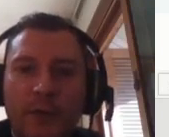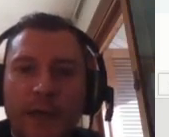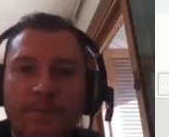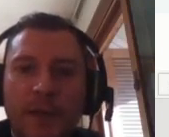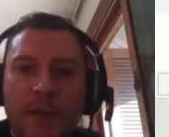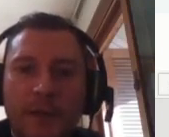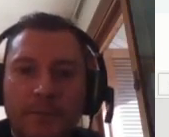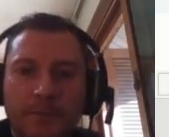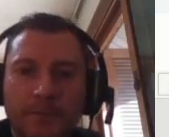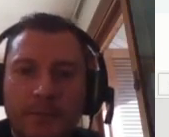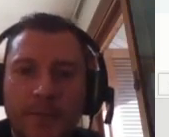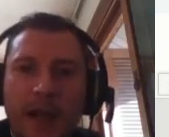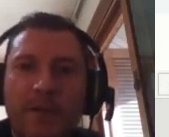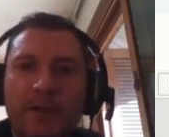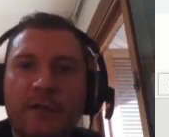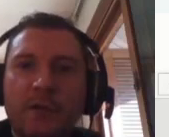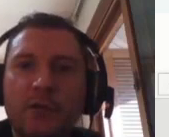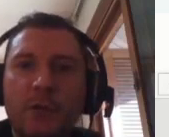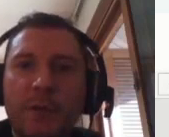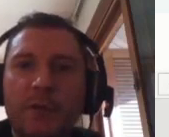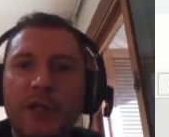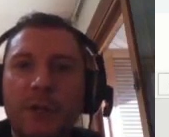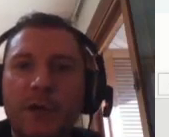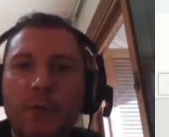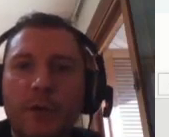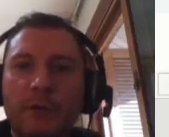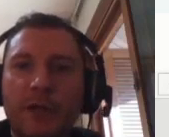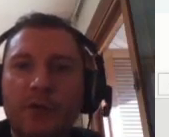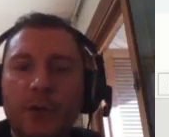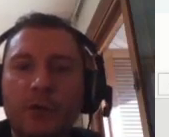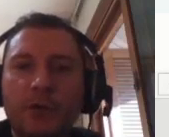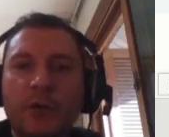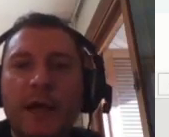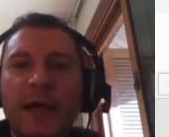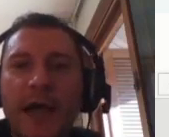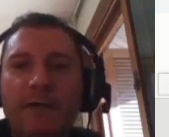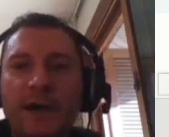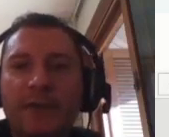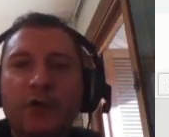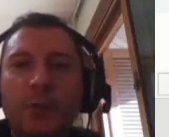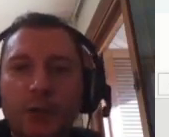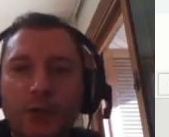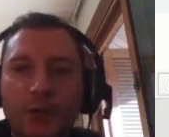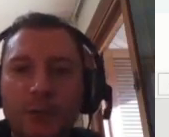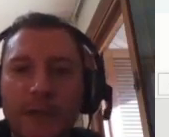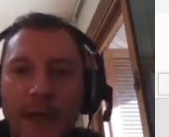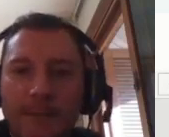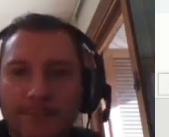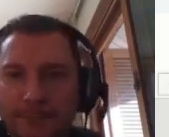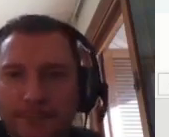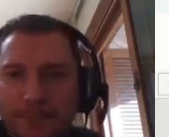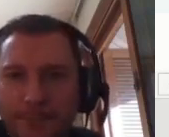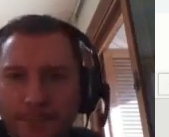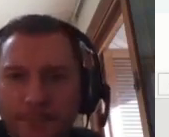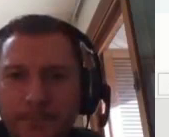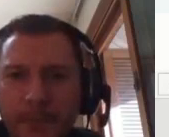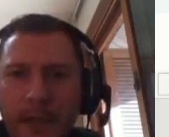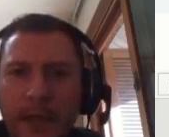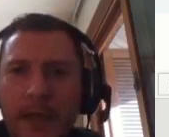né? A variação do primeiro termo, que é o termo do produto, a variação do produto me dá